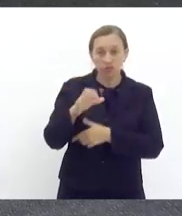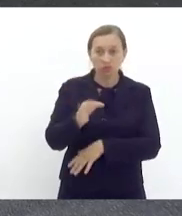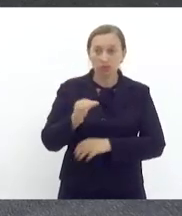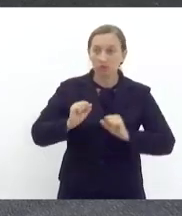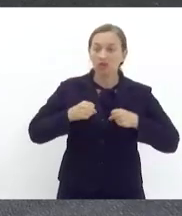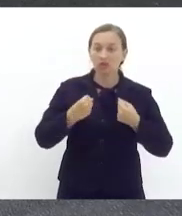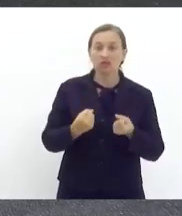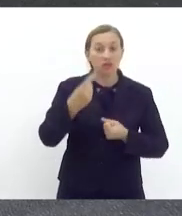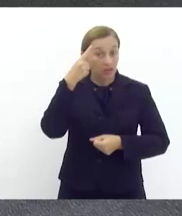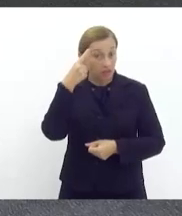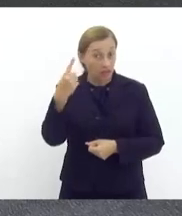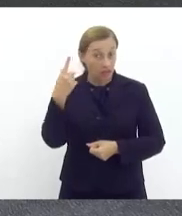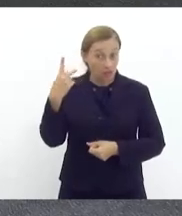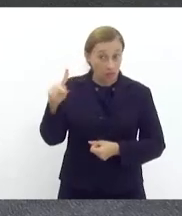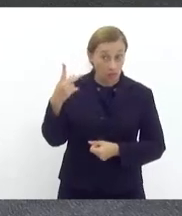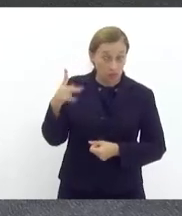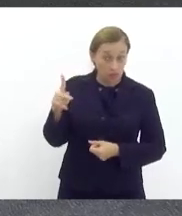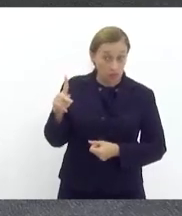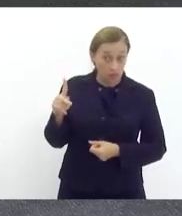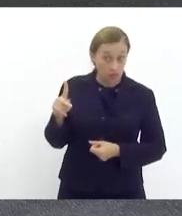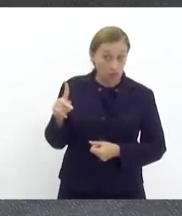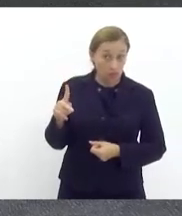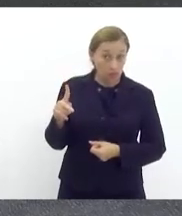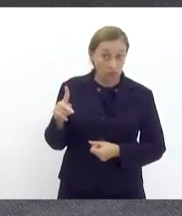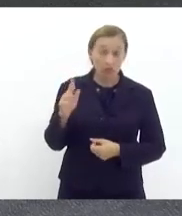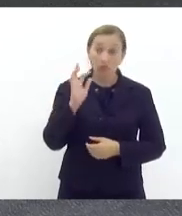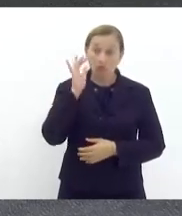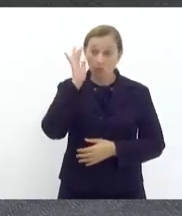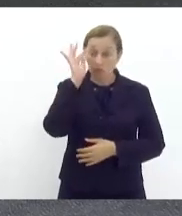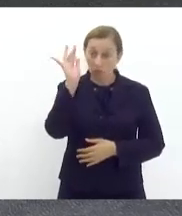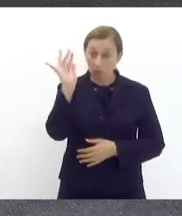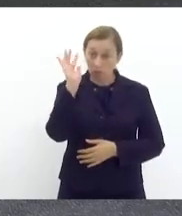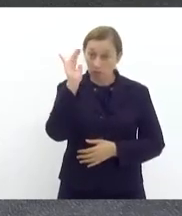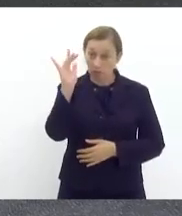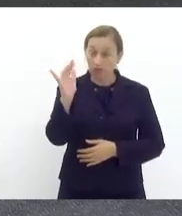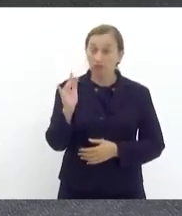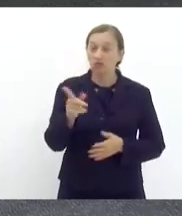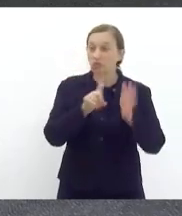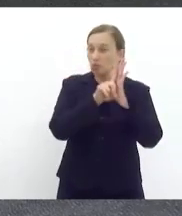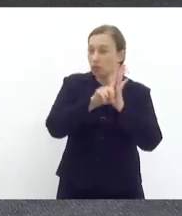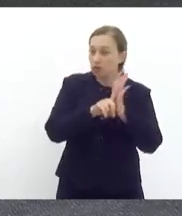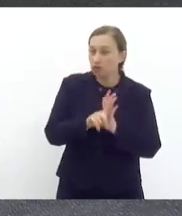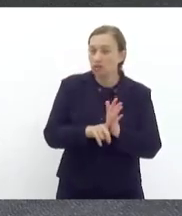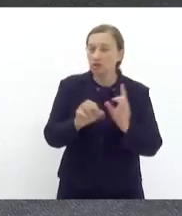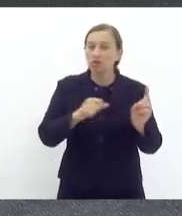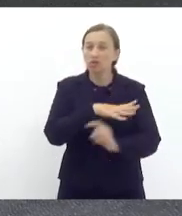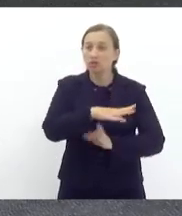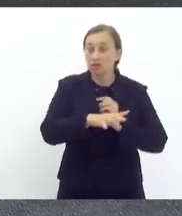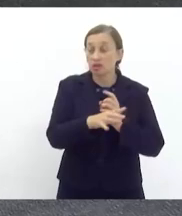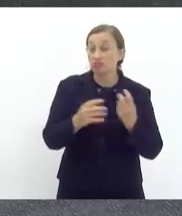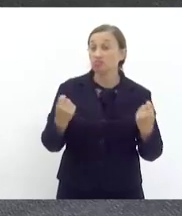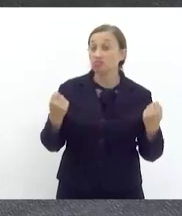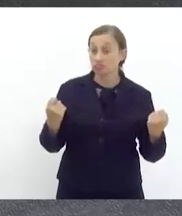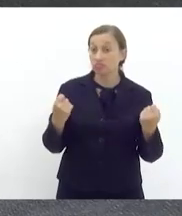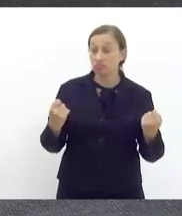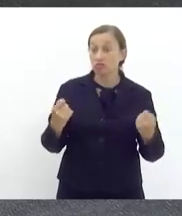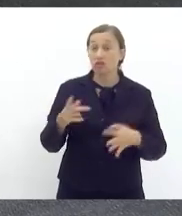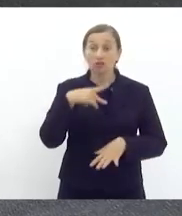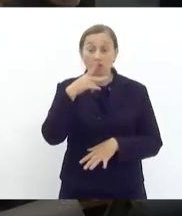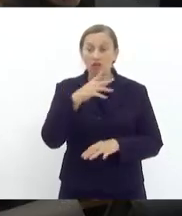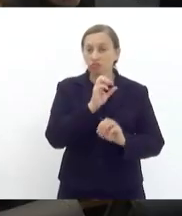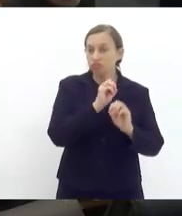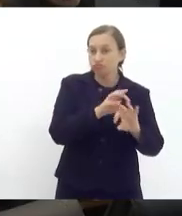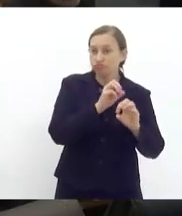defendeu as suas ideias falou inclusive de concepções filosóficas fez uma análise da sociedade eu espero que quando a gente for falar de